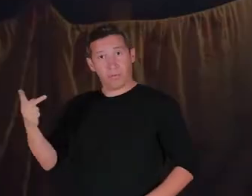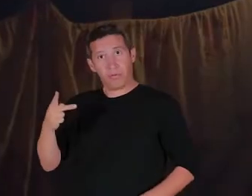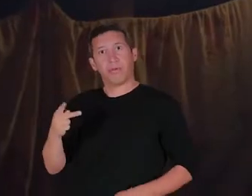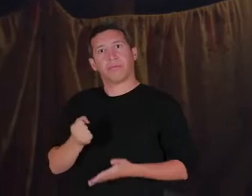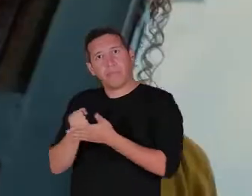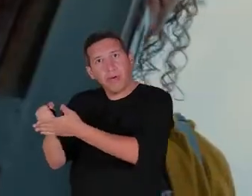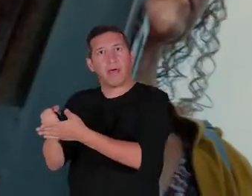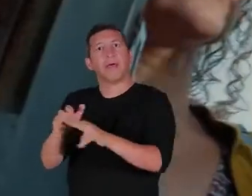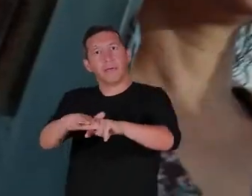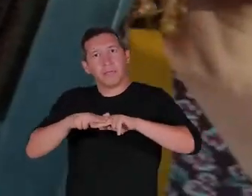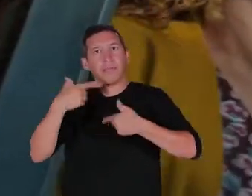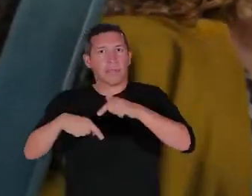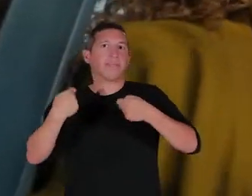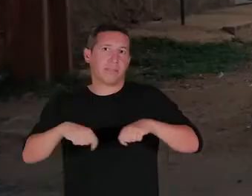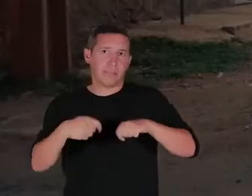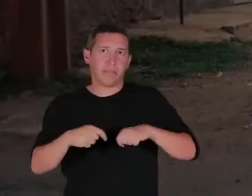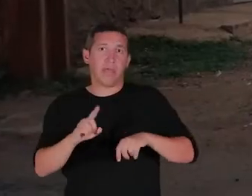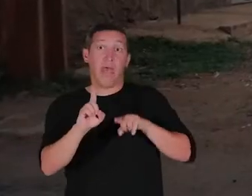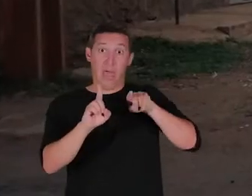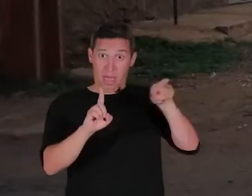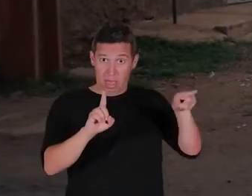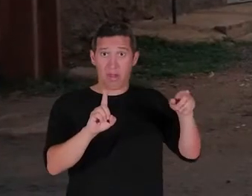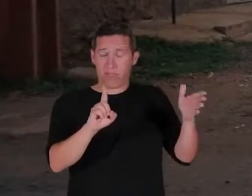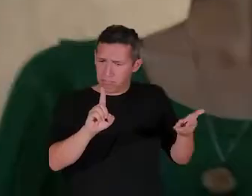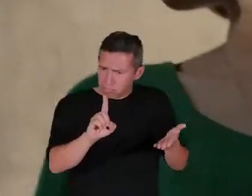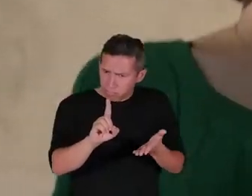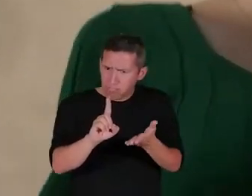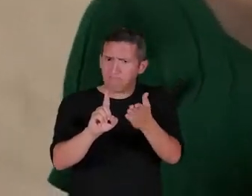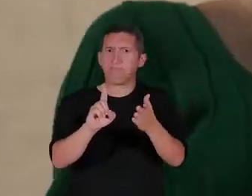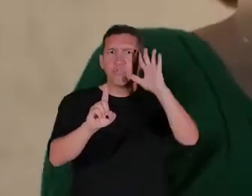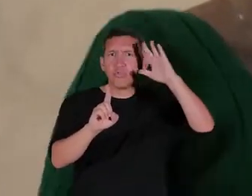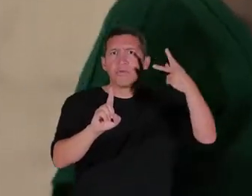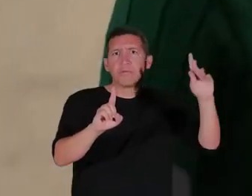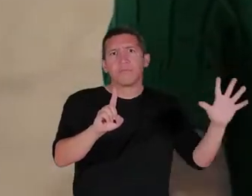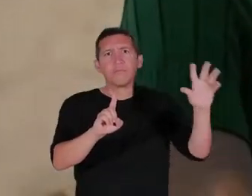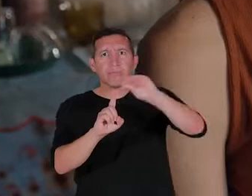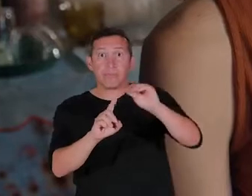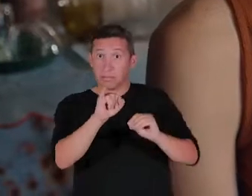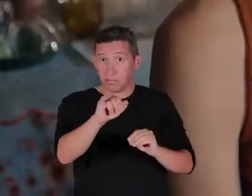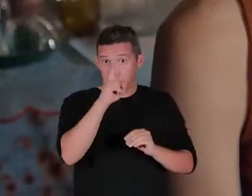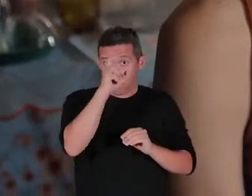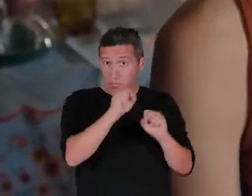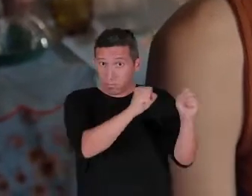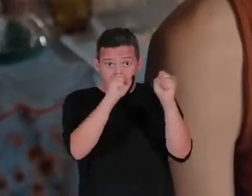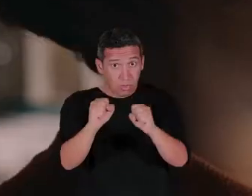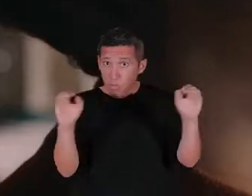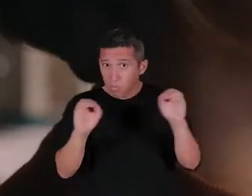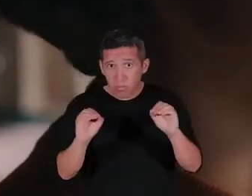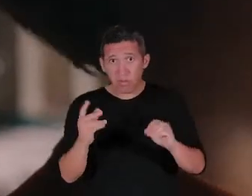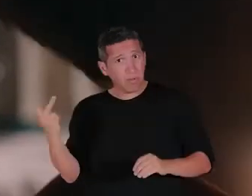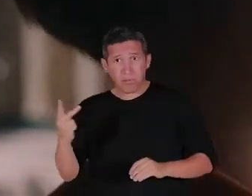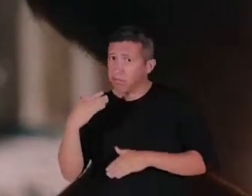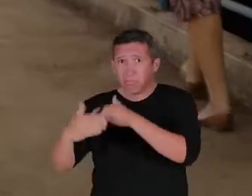sustentar tanto eu e meu irmão. E já era o incentivo que eu tinha. Então ela botou esse sonho dela em mim. Se a gente não tivesse aquela força,